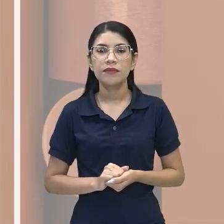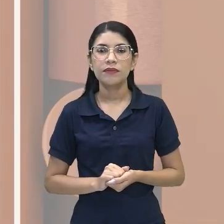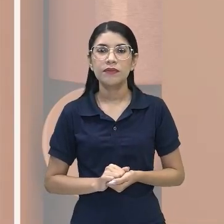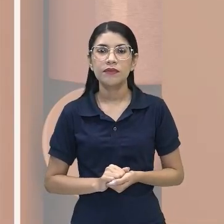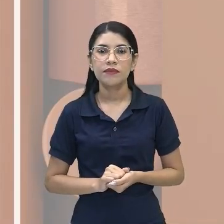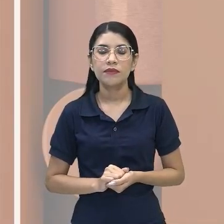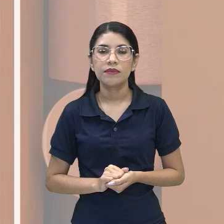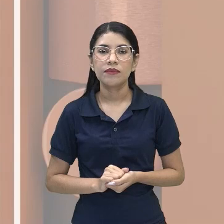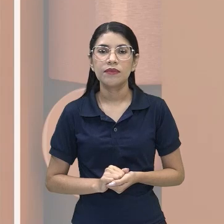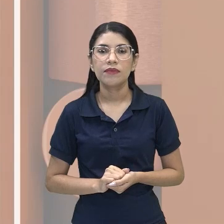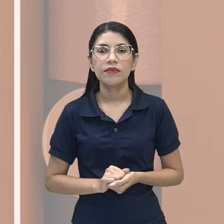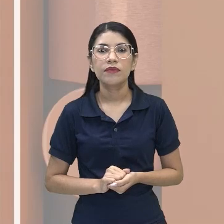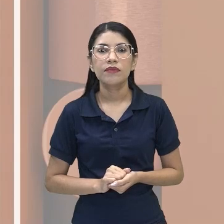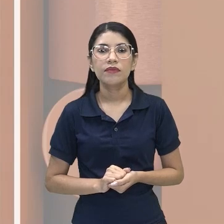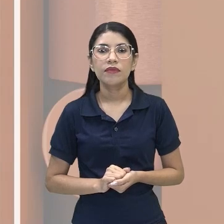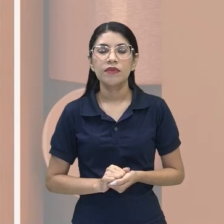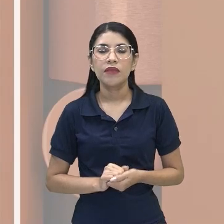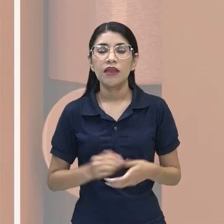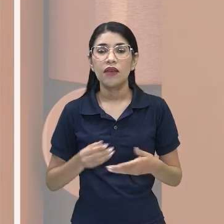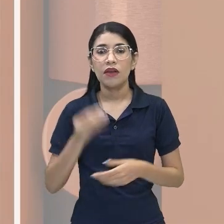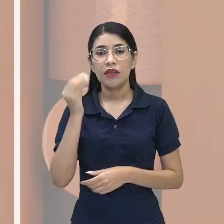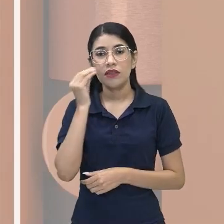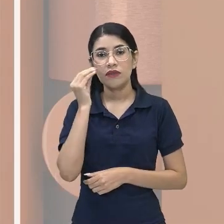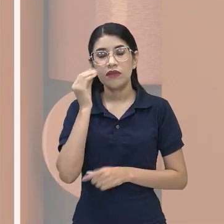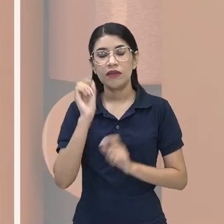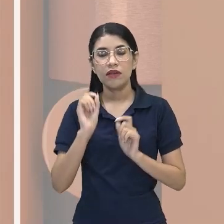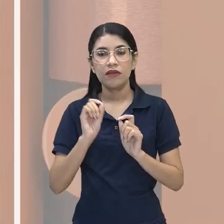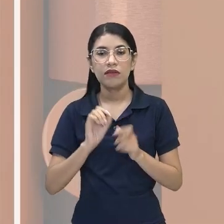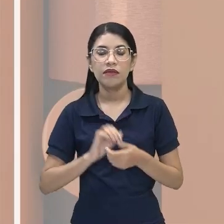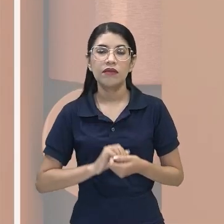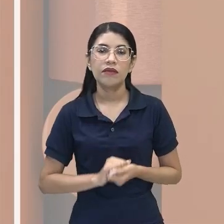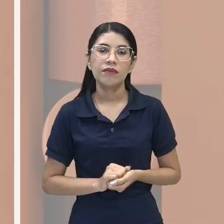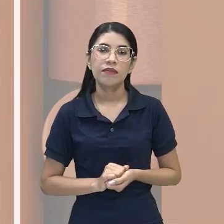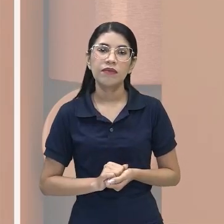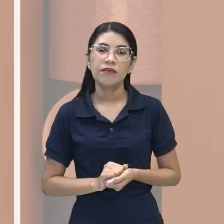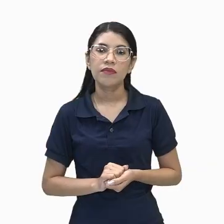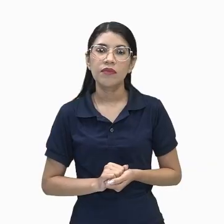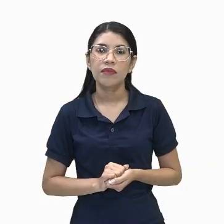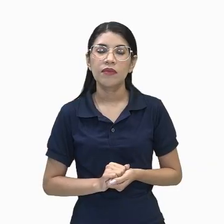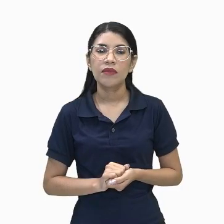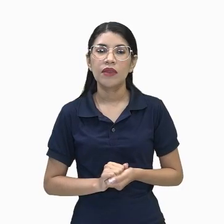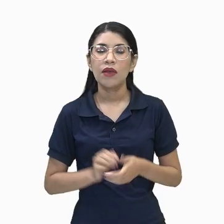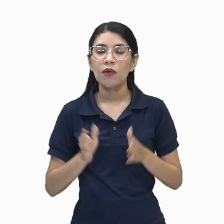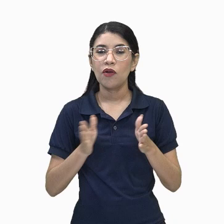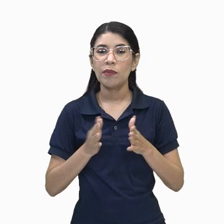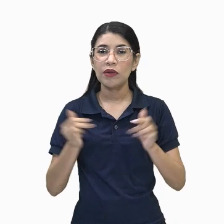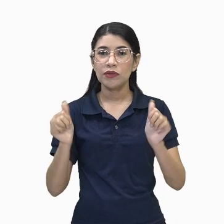sociedade atualmente. Vamos então agora conhecer o momento de crise ali